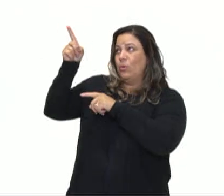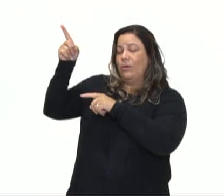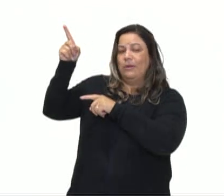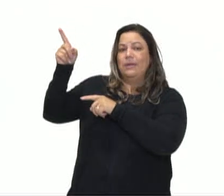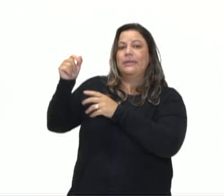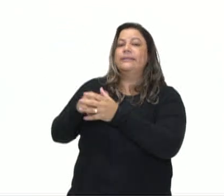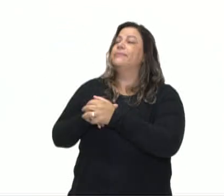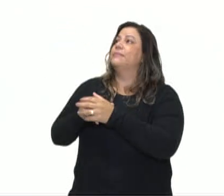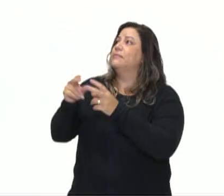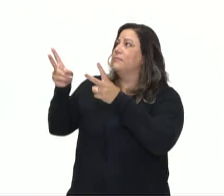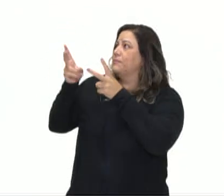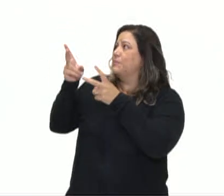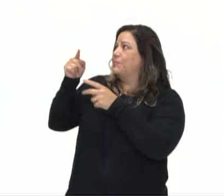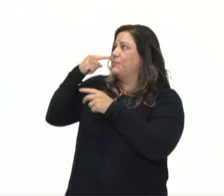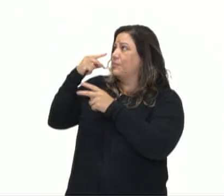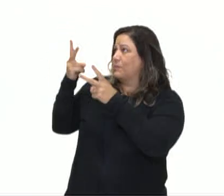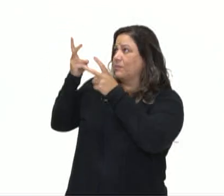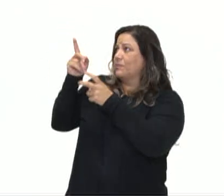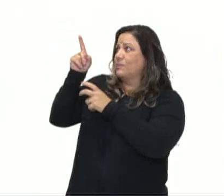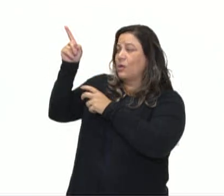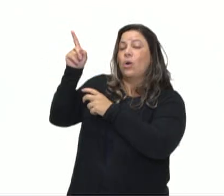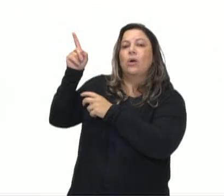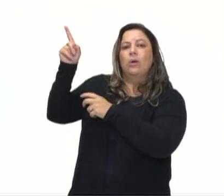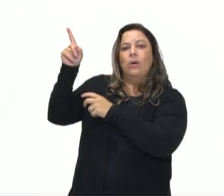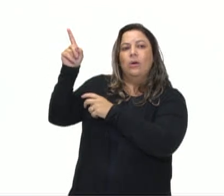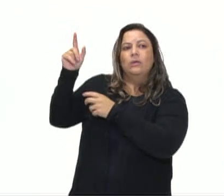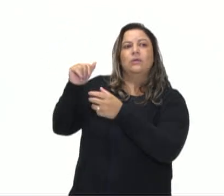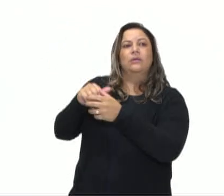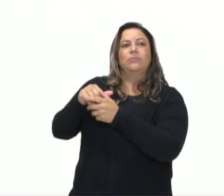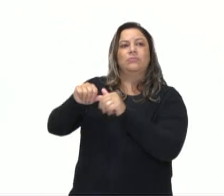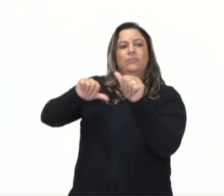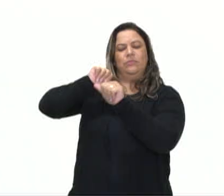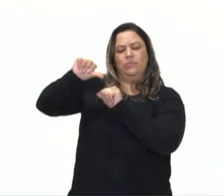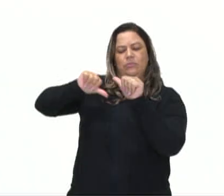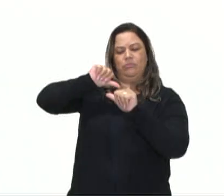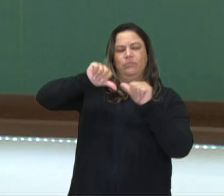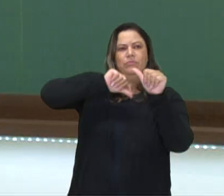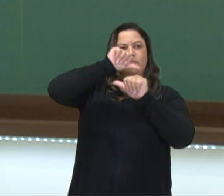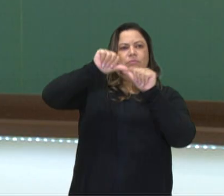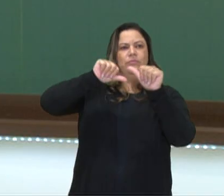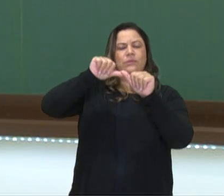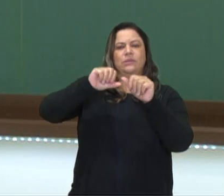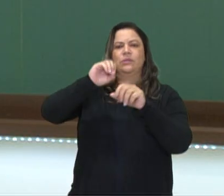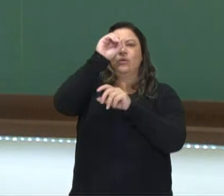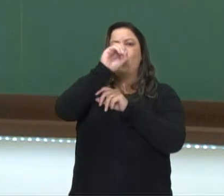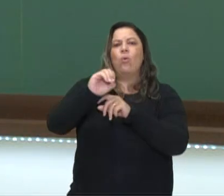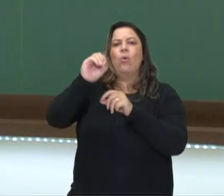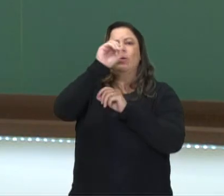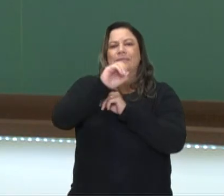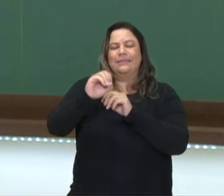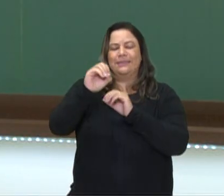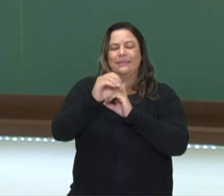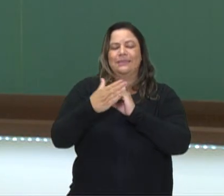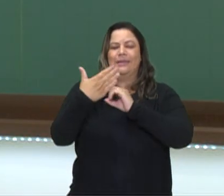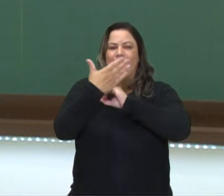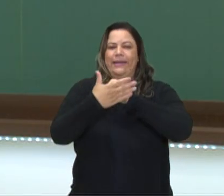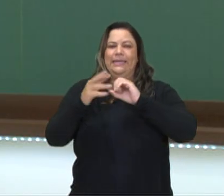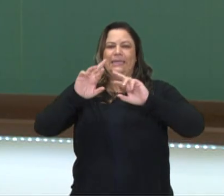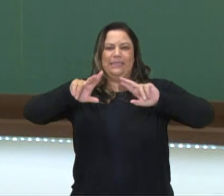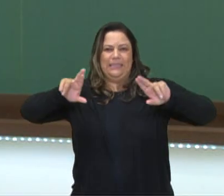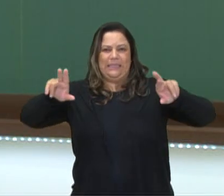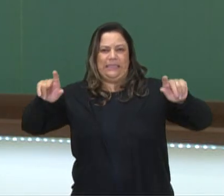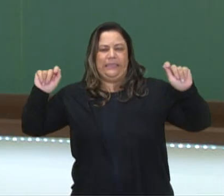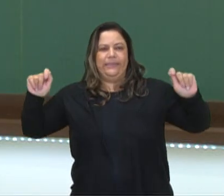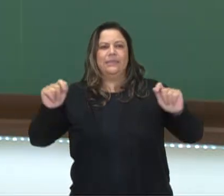oeste da América do Sul, banhada pelo Oceano Pacífico, e aqui a Oceania, Austrália, Nova Zelândia, também aqui banhada pelo